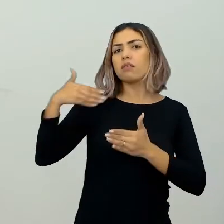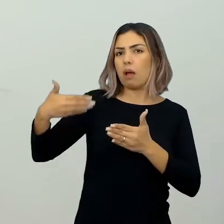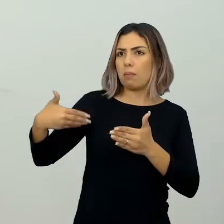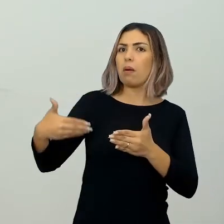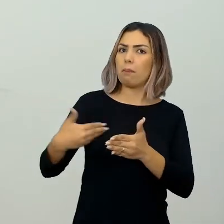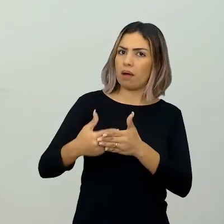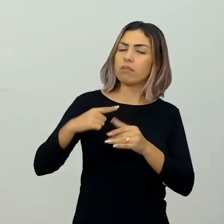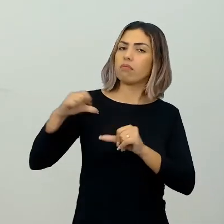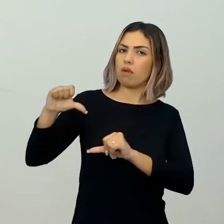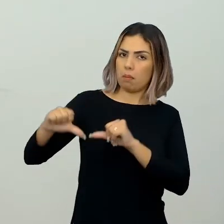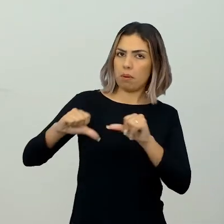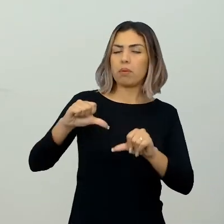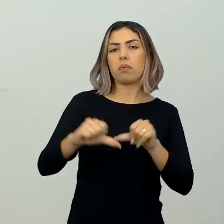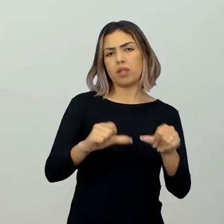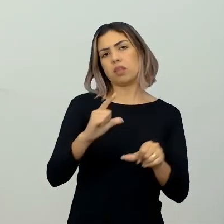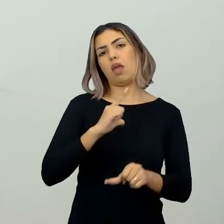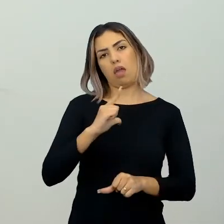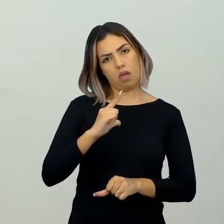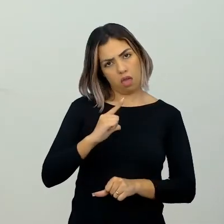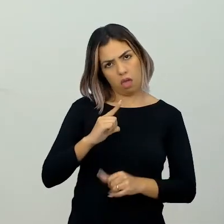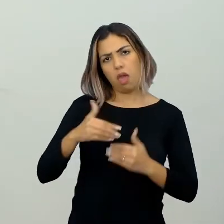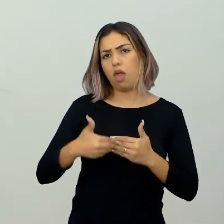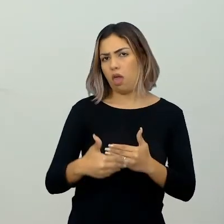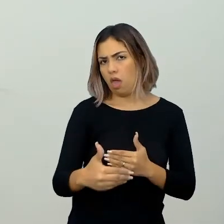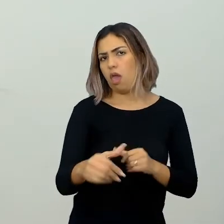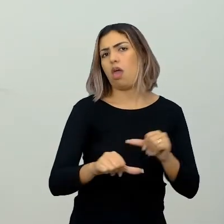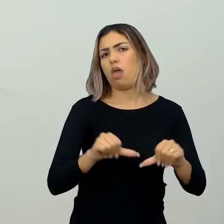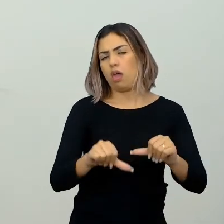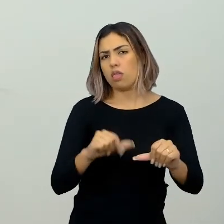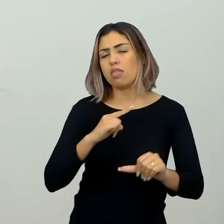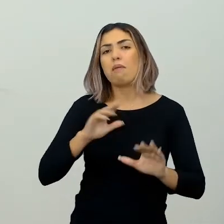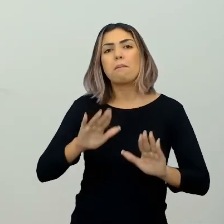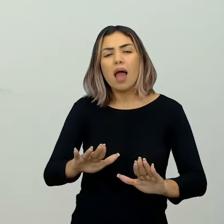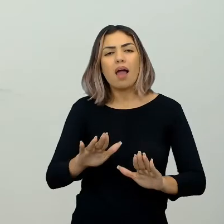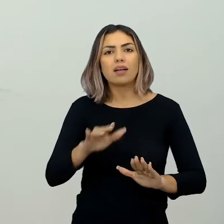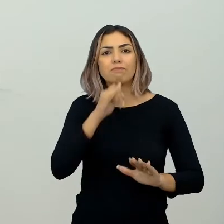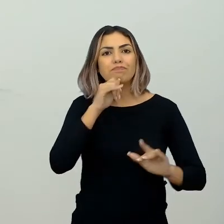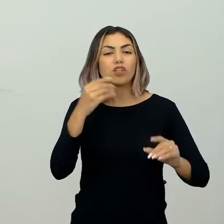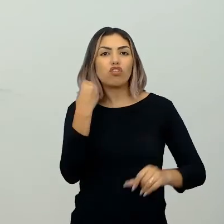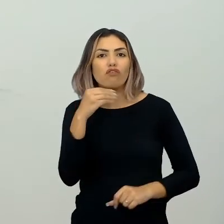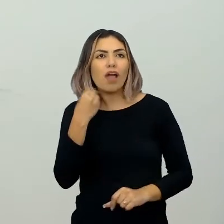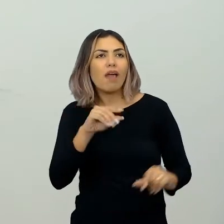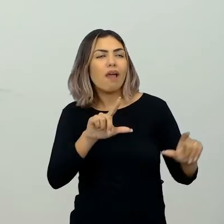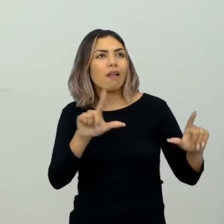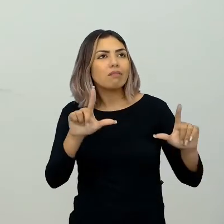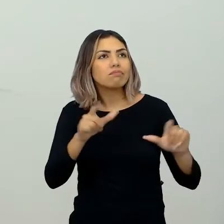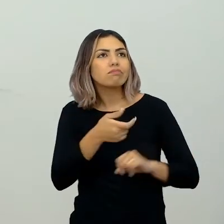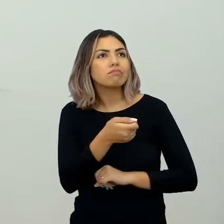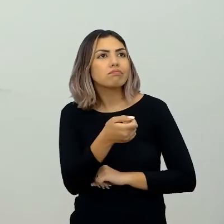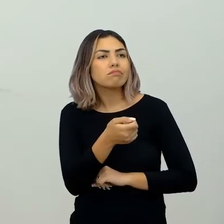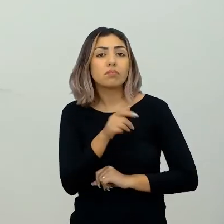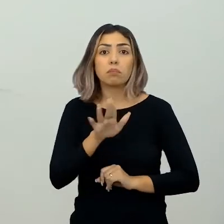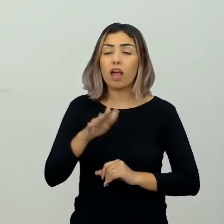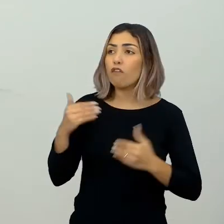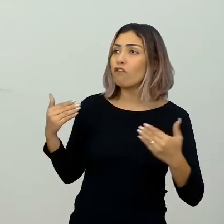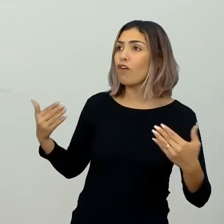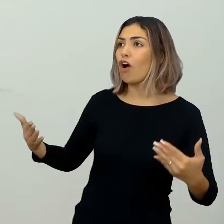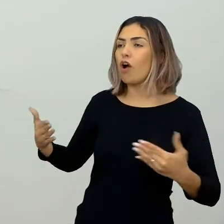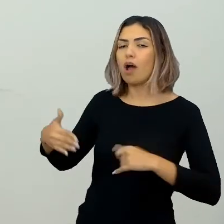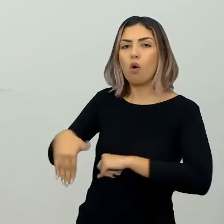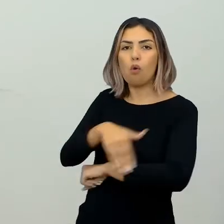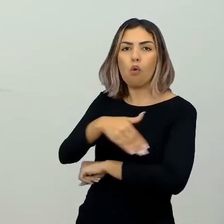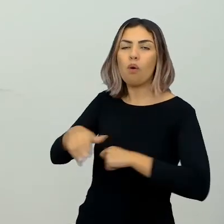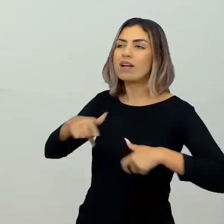fenômeno estrutural. Então a gente vê isso na novela, mas daí quando a gente sai na rua ou está na